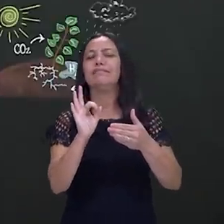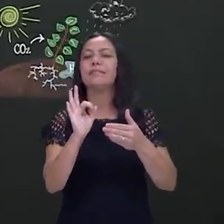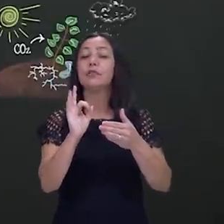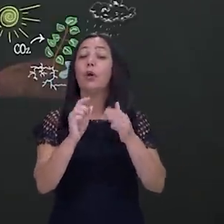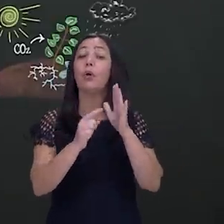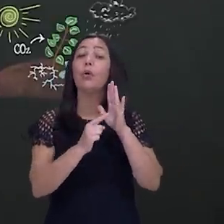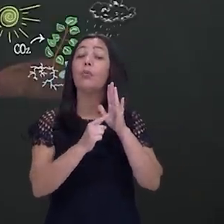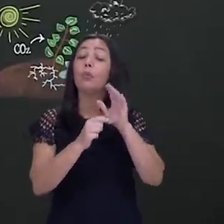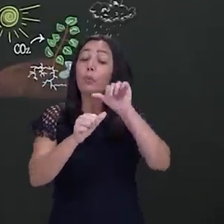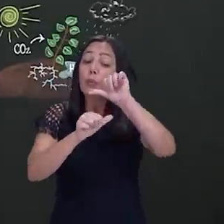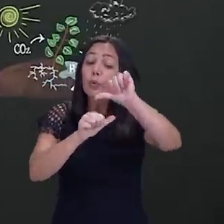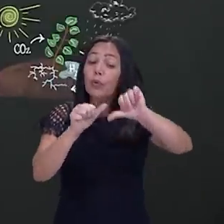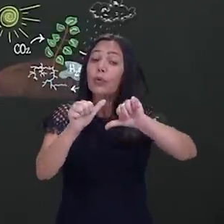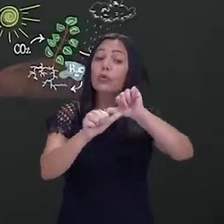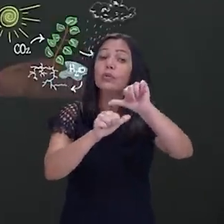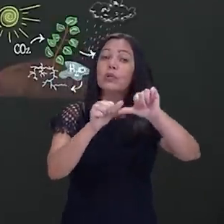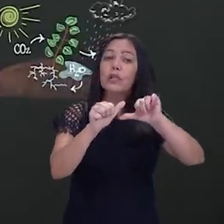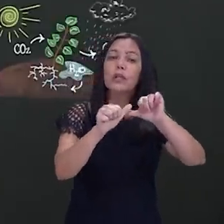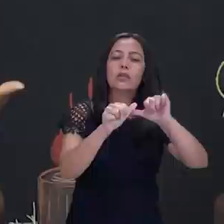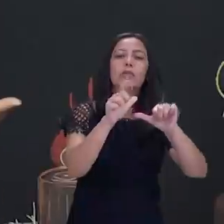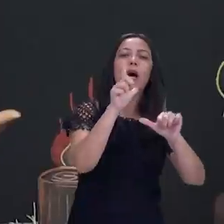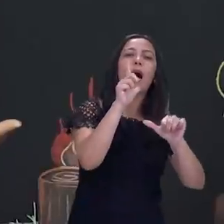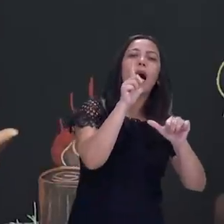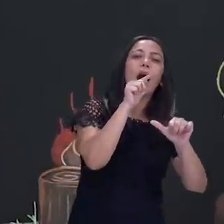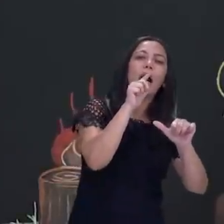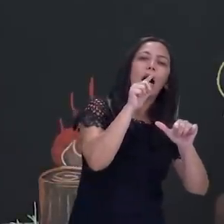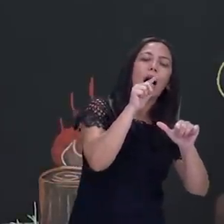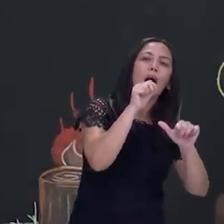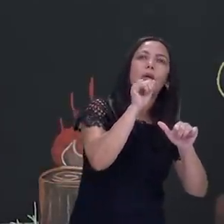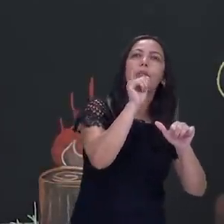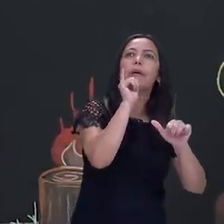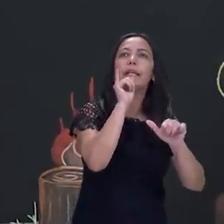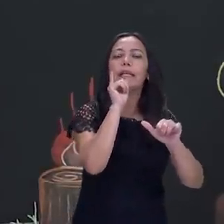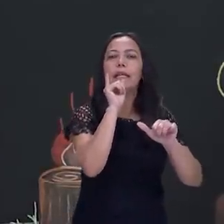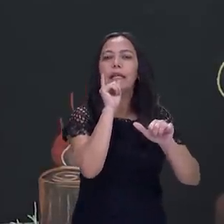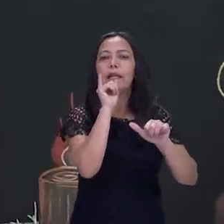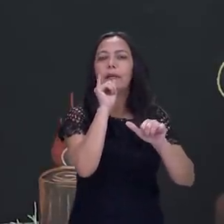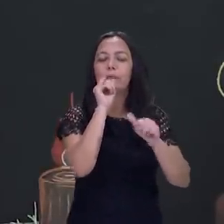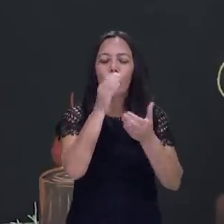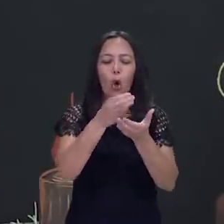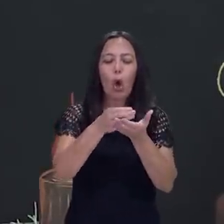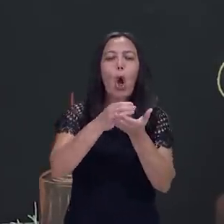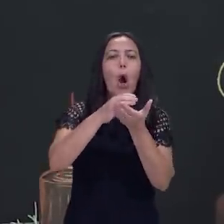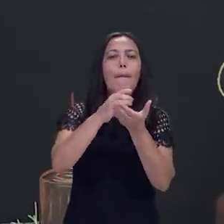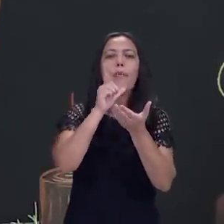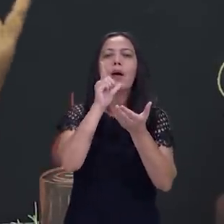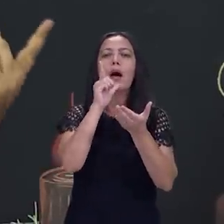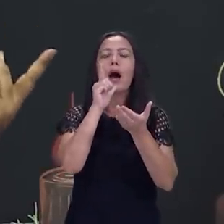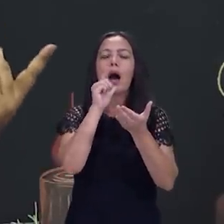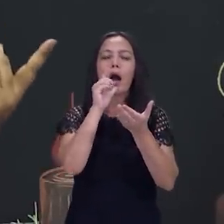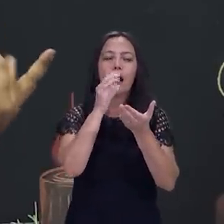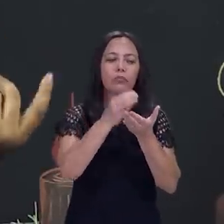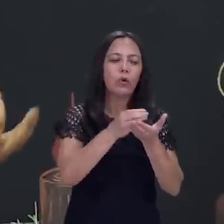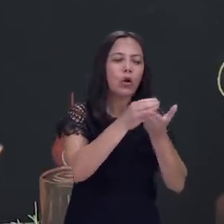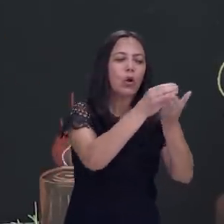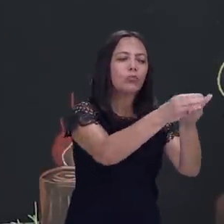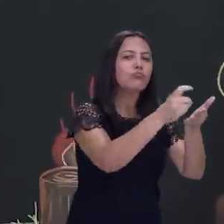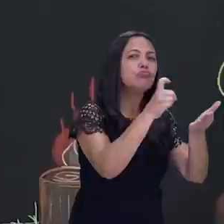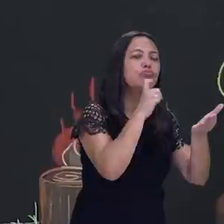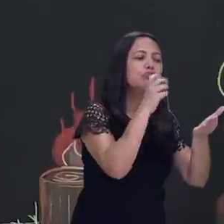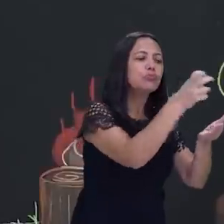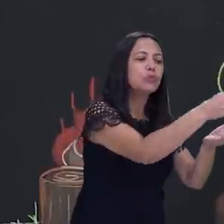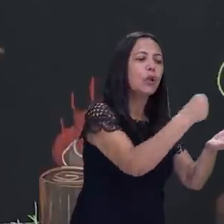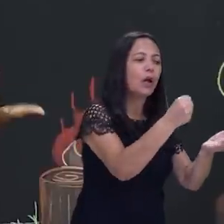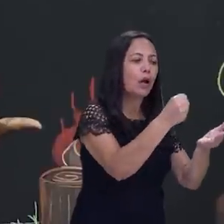estou apenas mudando o estado físico. Eu estou pegando, por exemplo, um copinho de água, coloco no congelador, essa